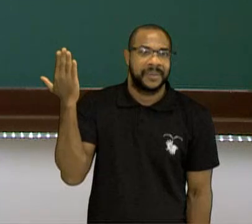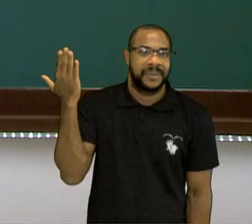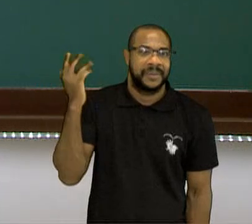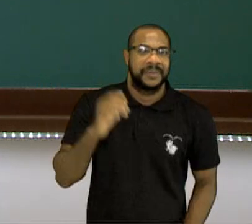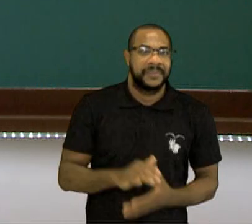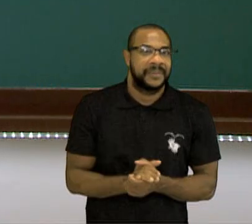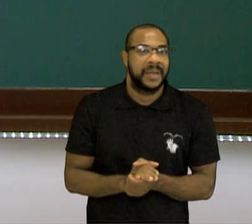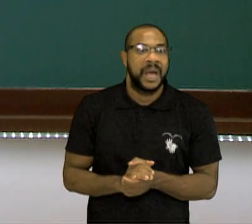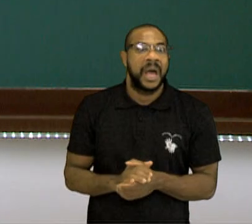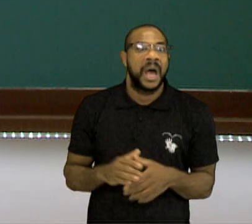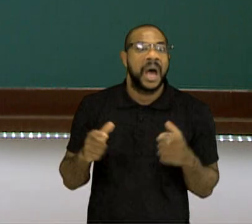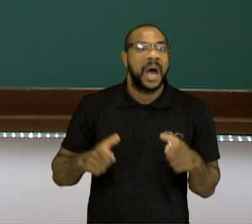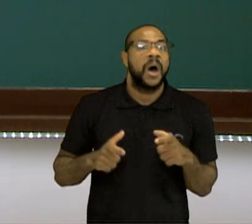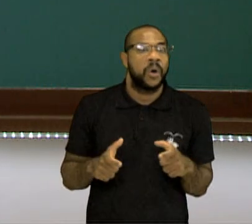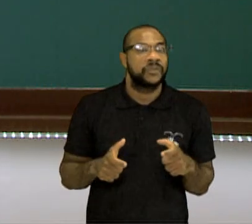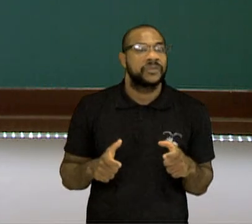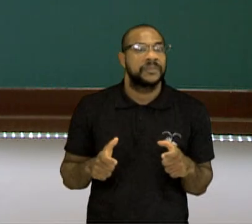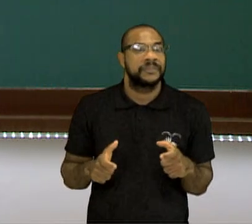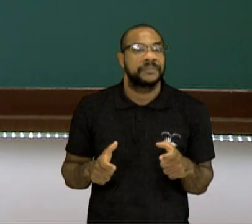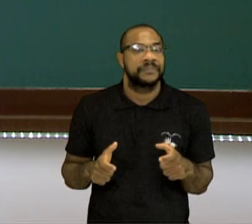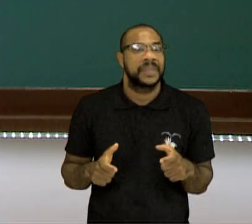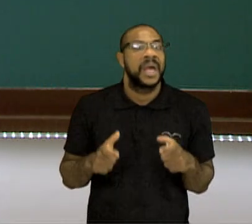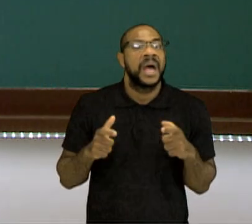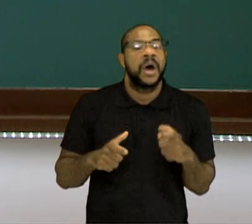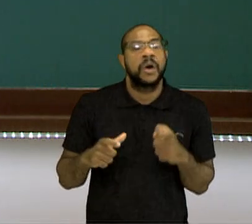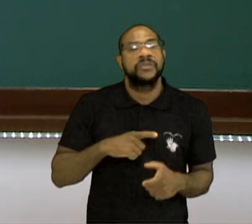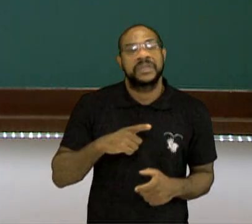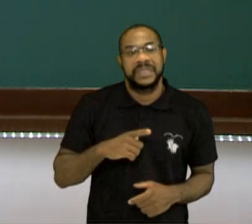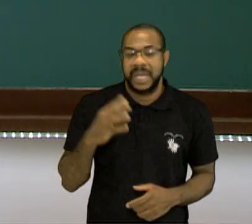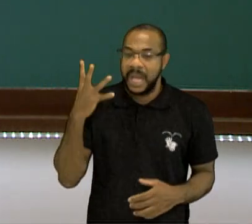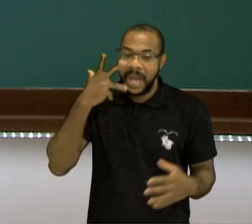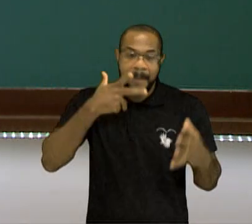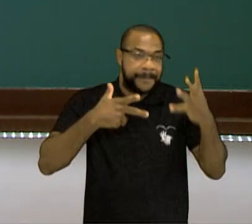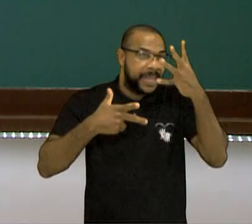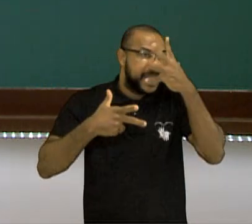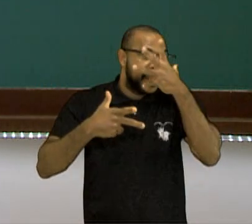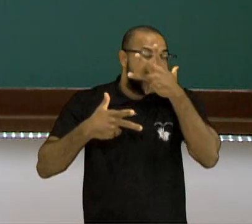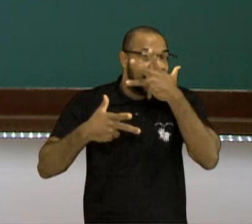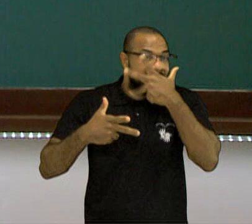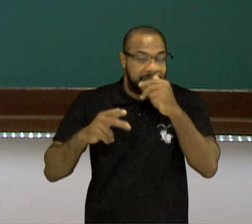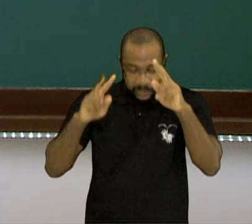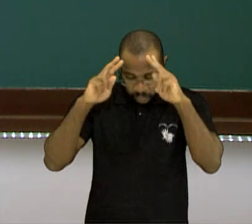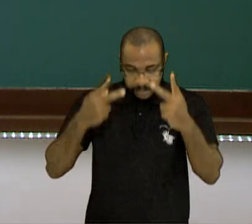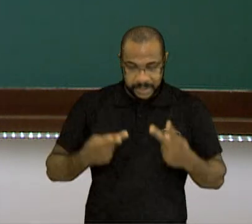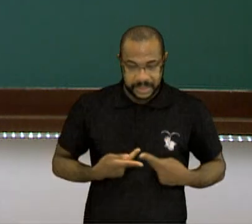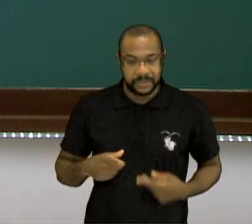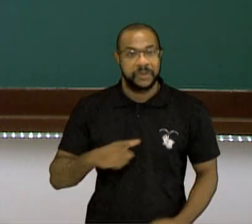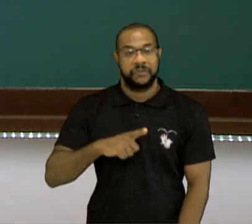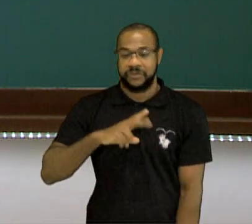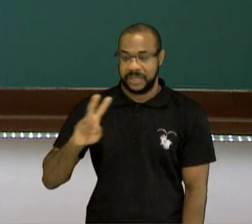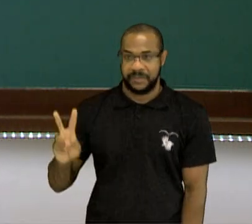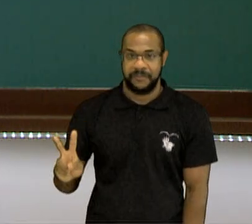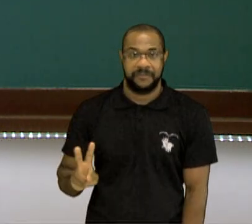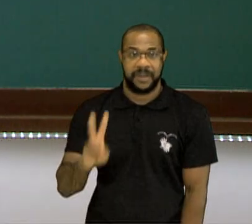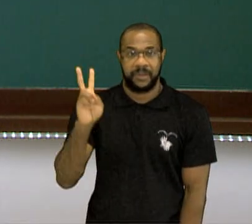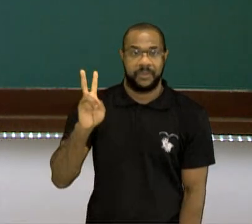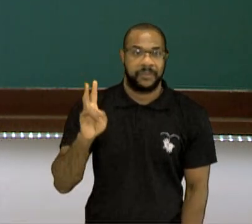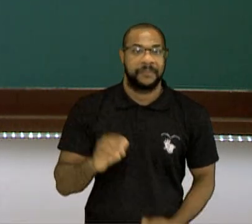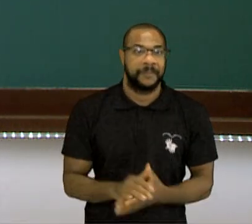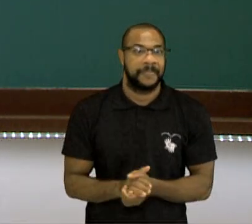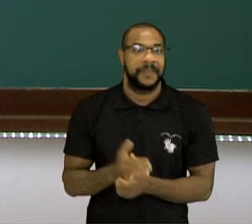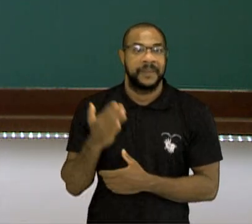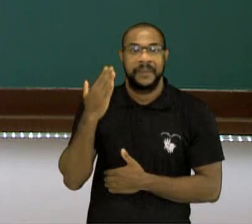beleza humana, ela era valorizada, a inteligência humana era valorizada. Então,